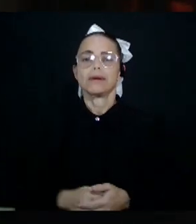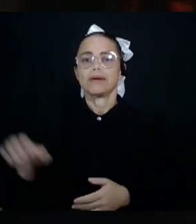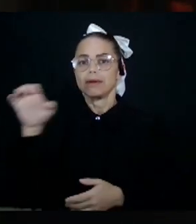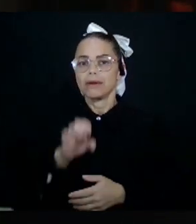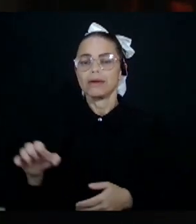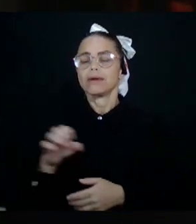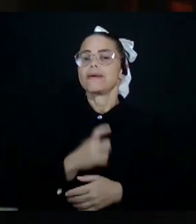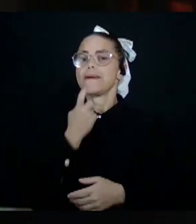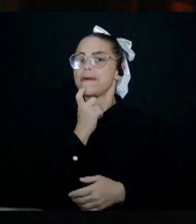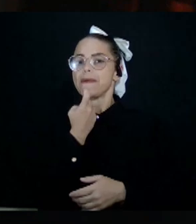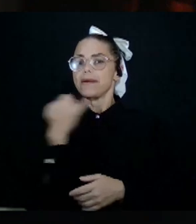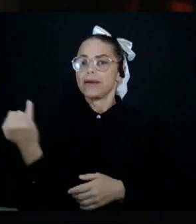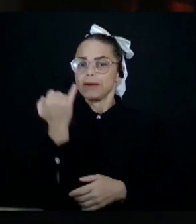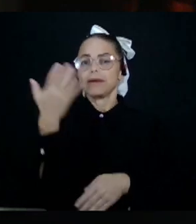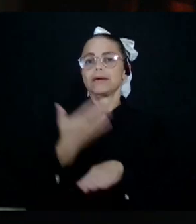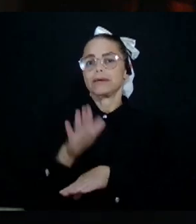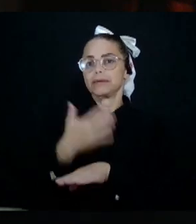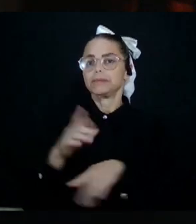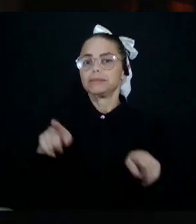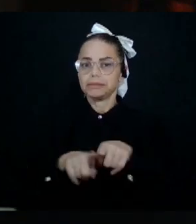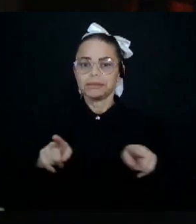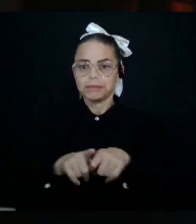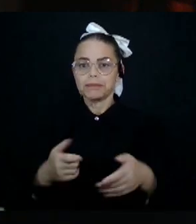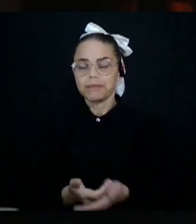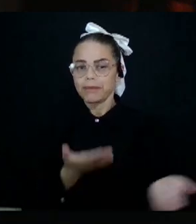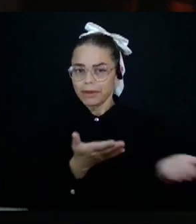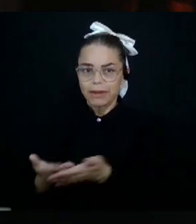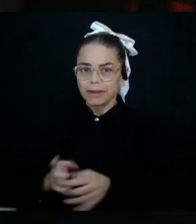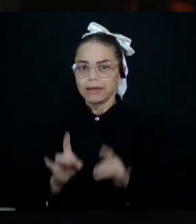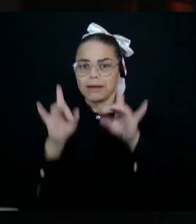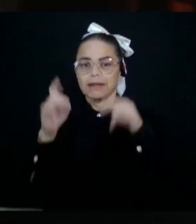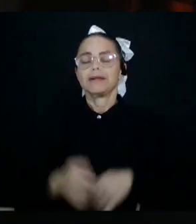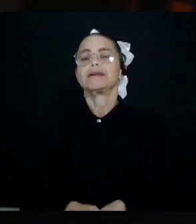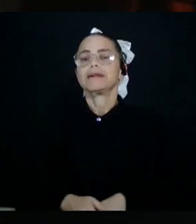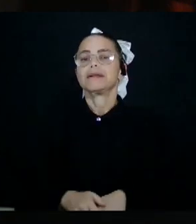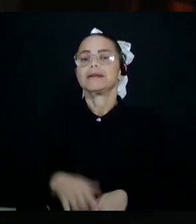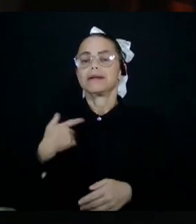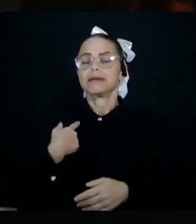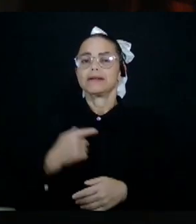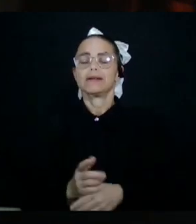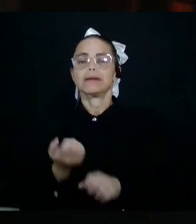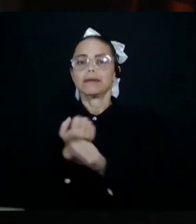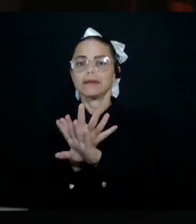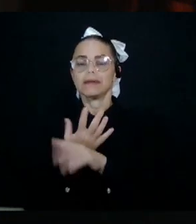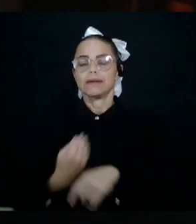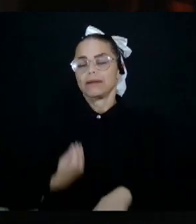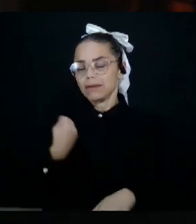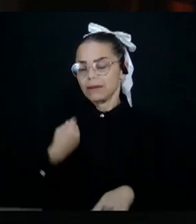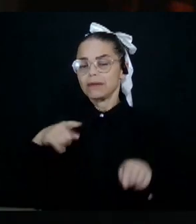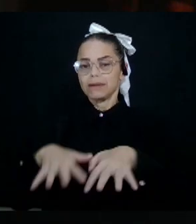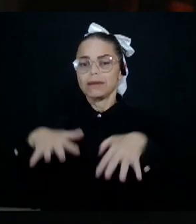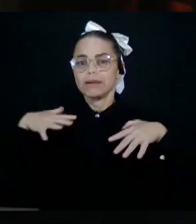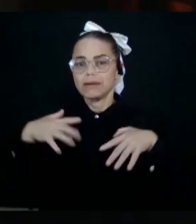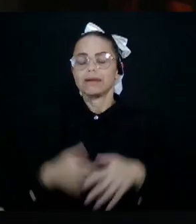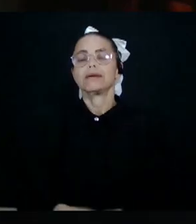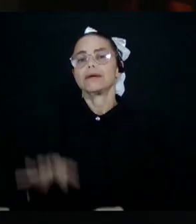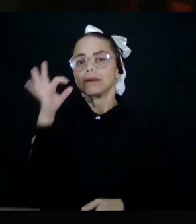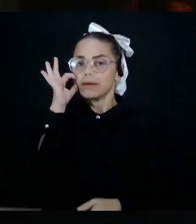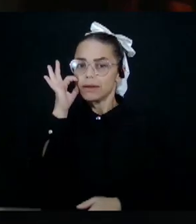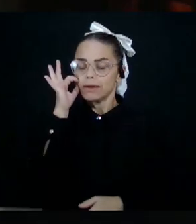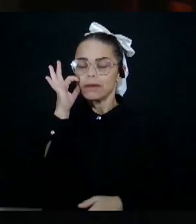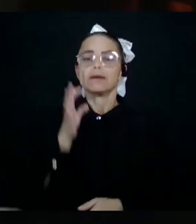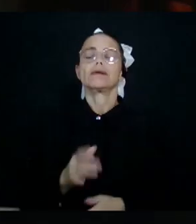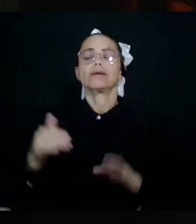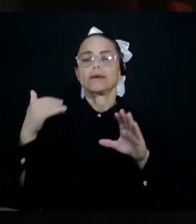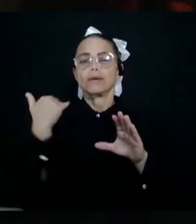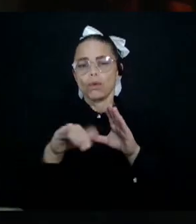você participe também, é convidado especial para participar tanto de forma presencial no plenário, quanto assistindo e mandando aí